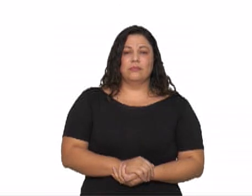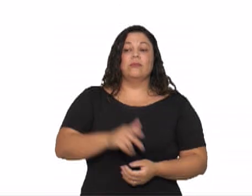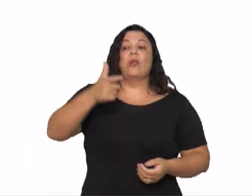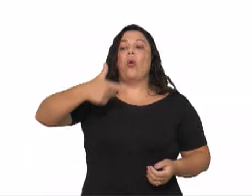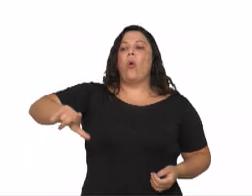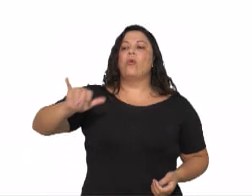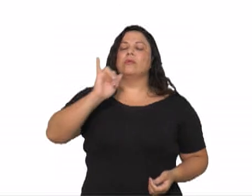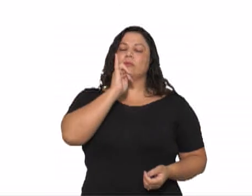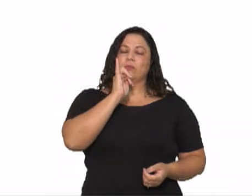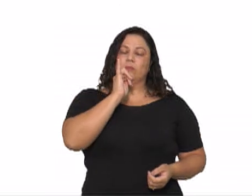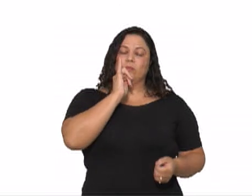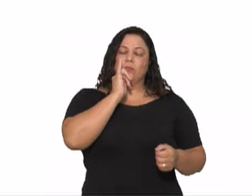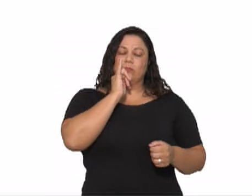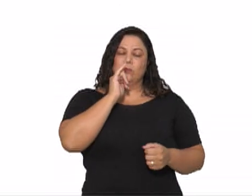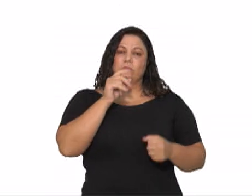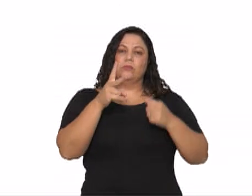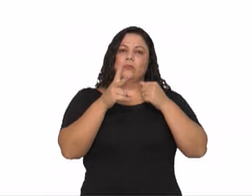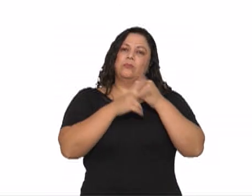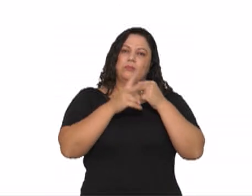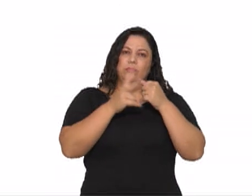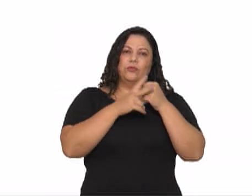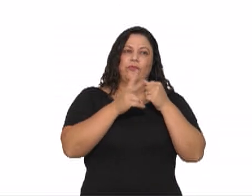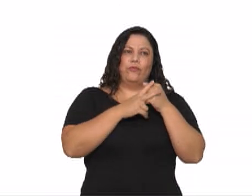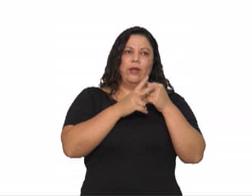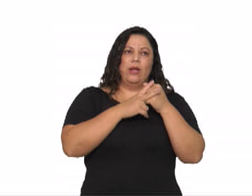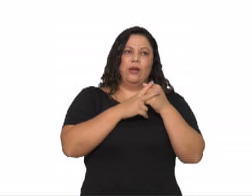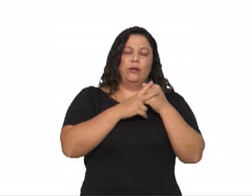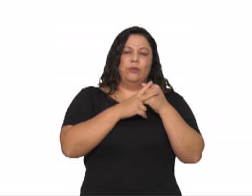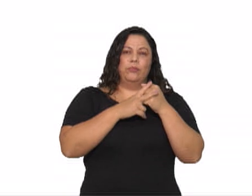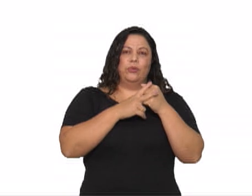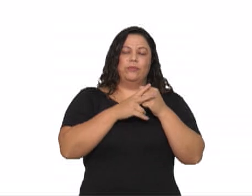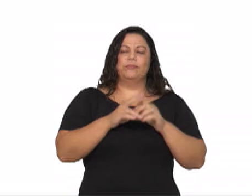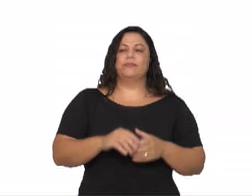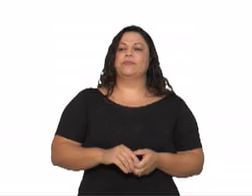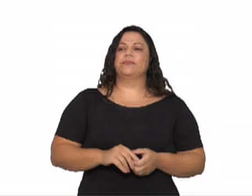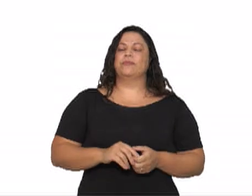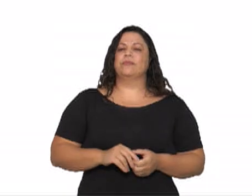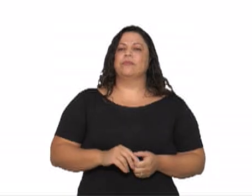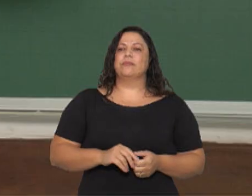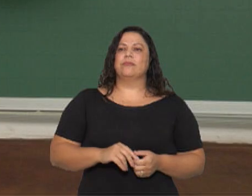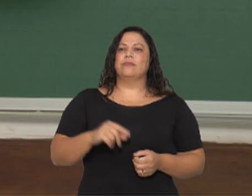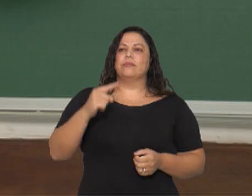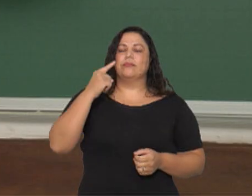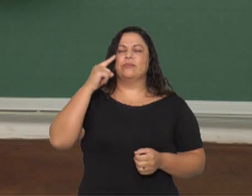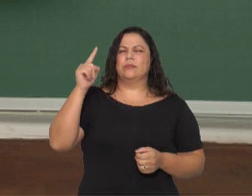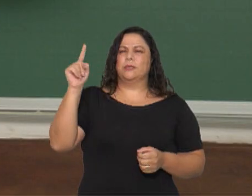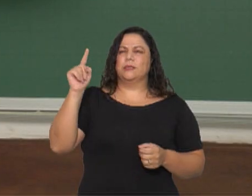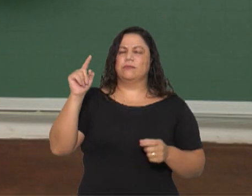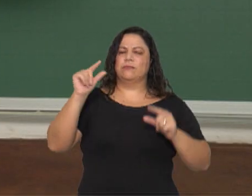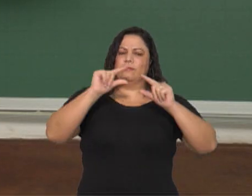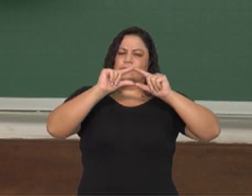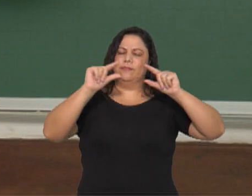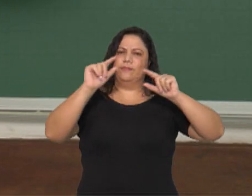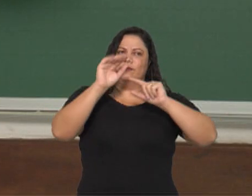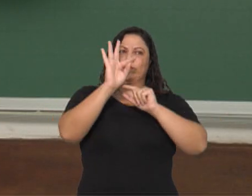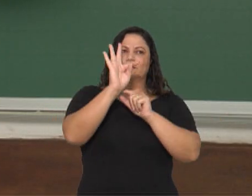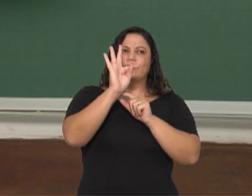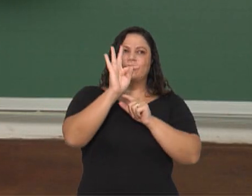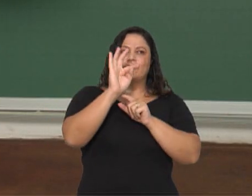verbo irregular, o verbo tener, de possuir. Olha como ele se forma, a raiz do verbo